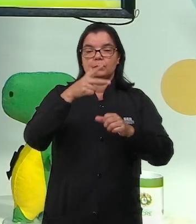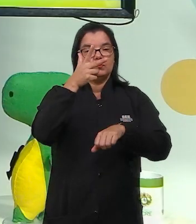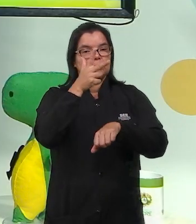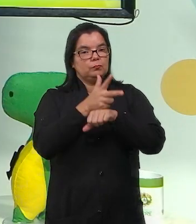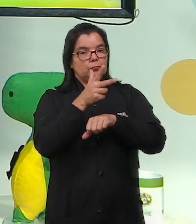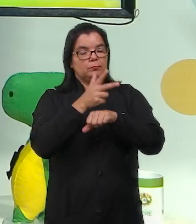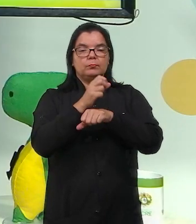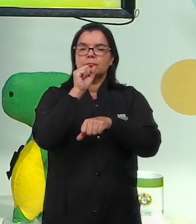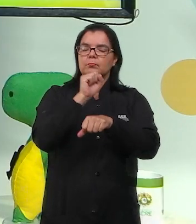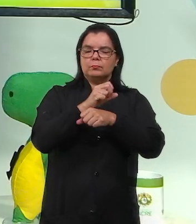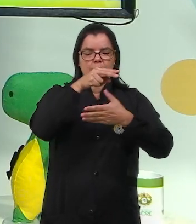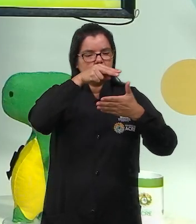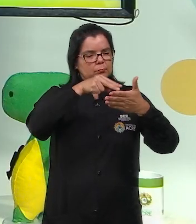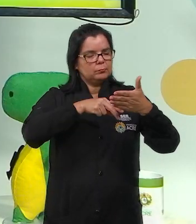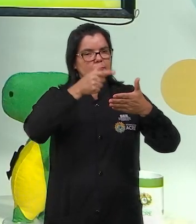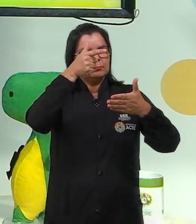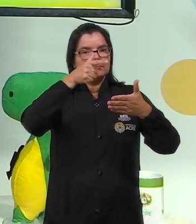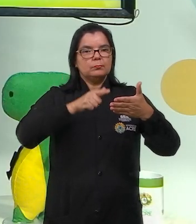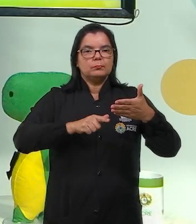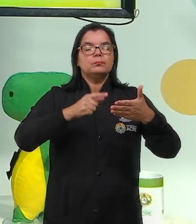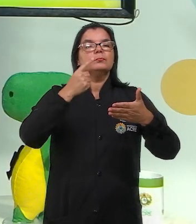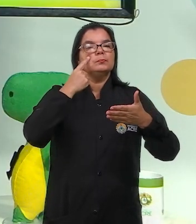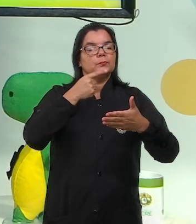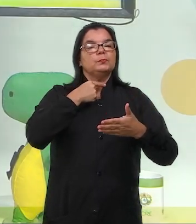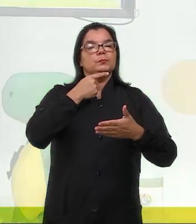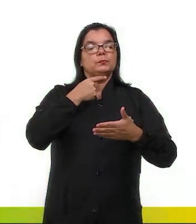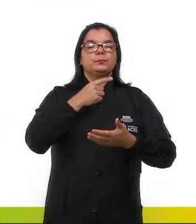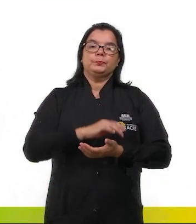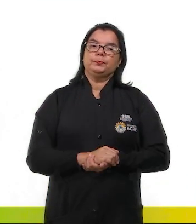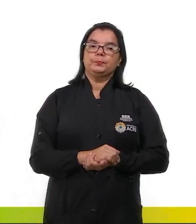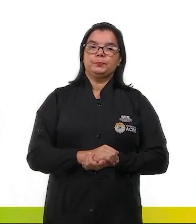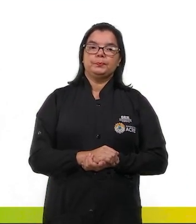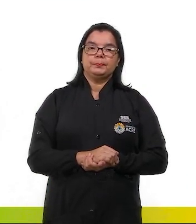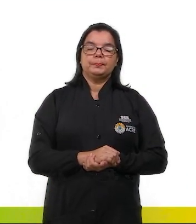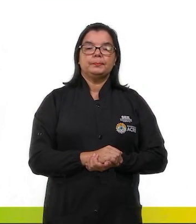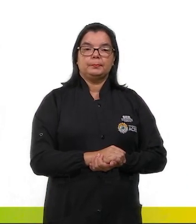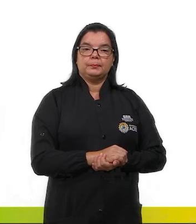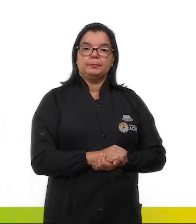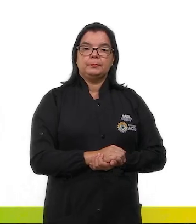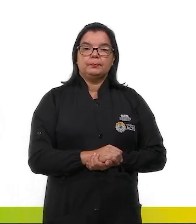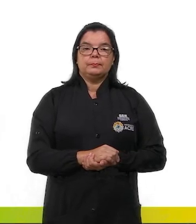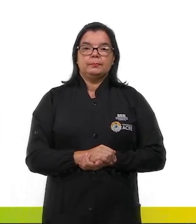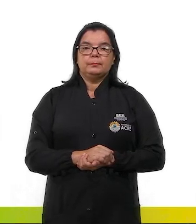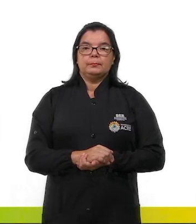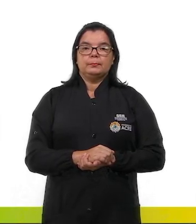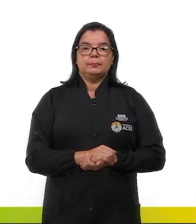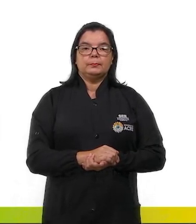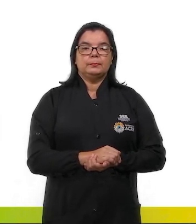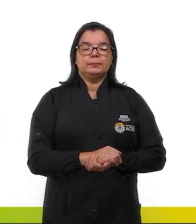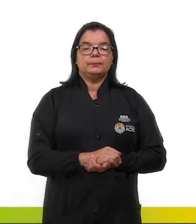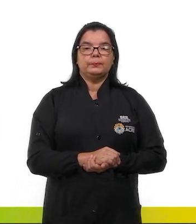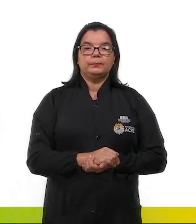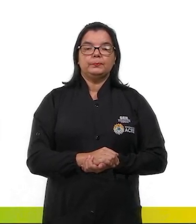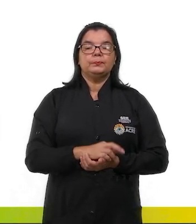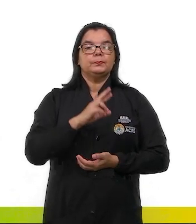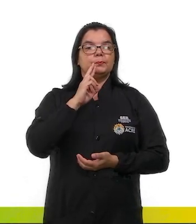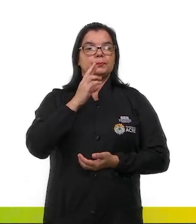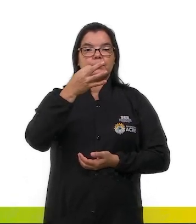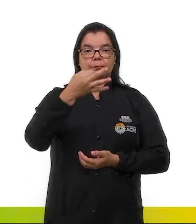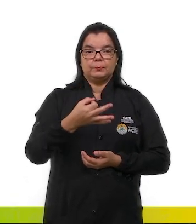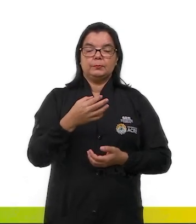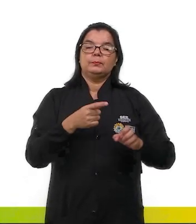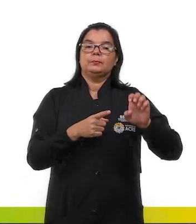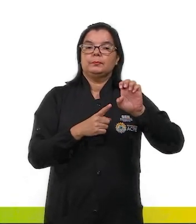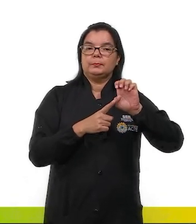vídeo, pausa, lê novamente e tire as suas conclusões, que nós vamos seguir para o nosso gabarito. Então, olha só, o